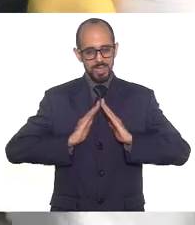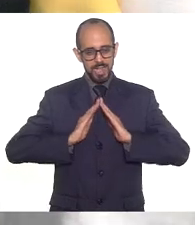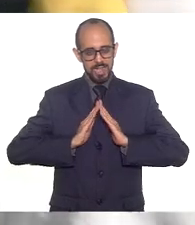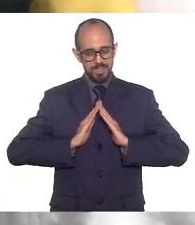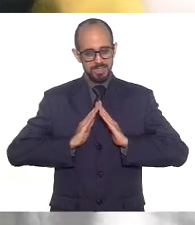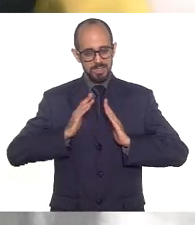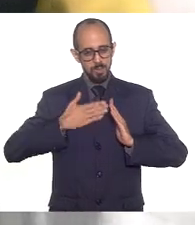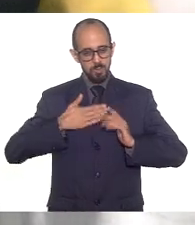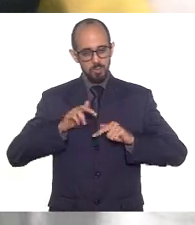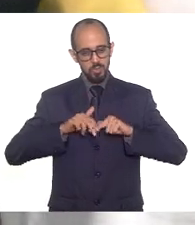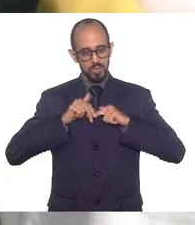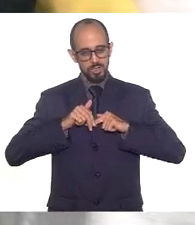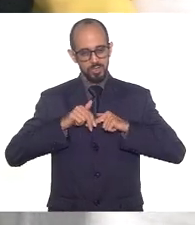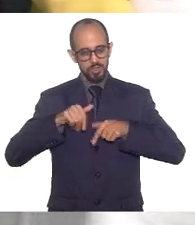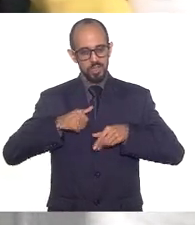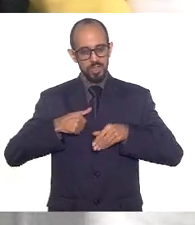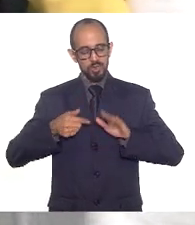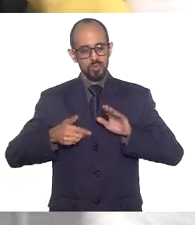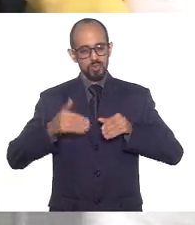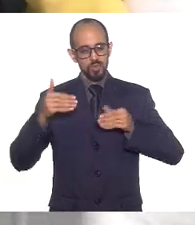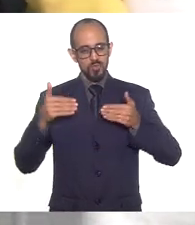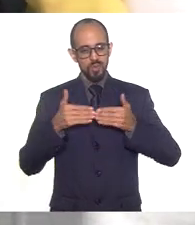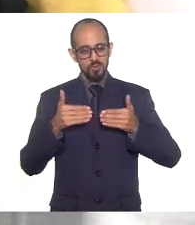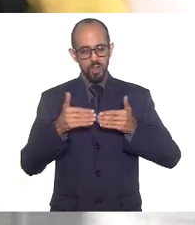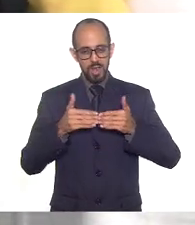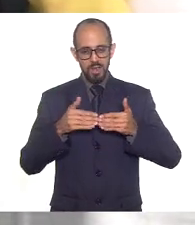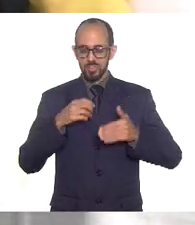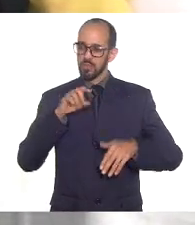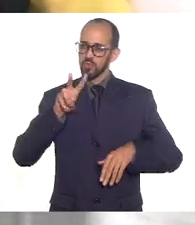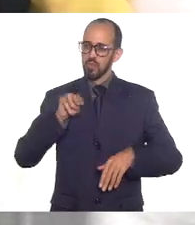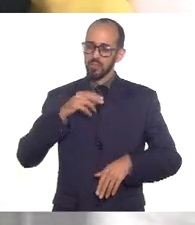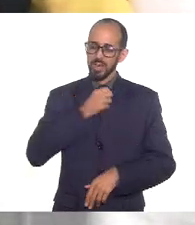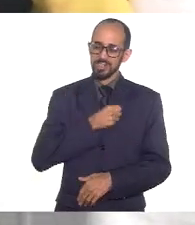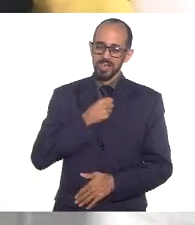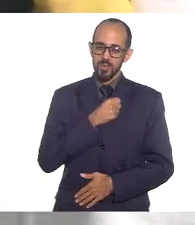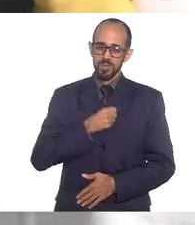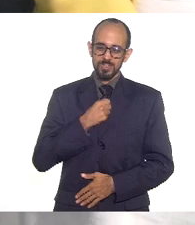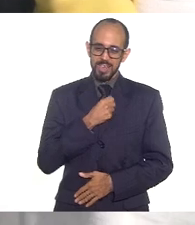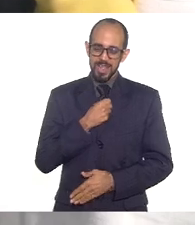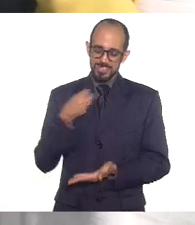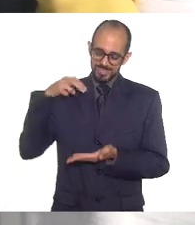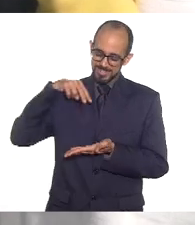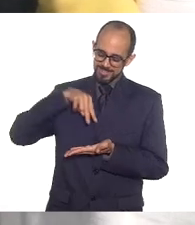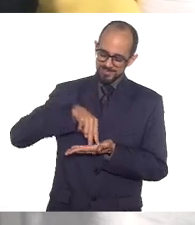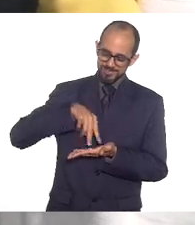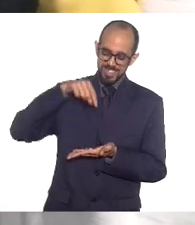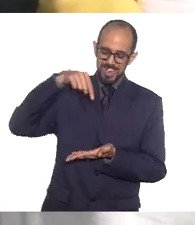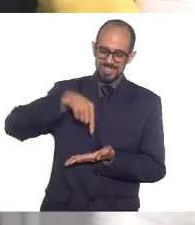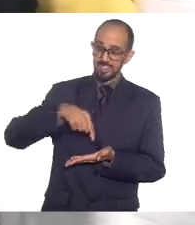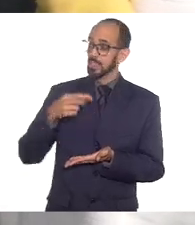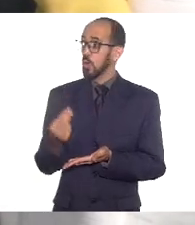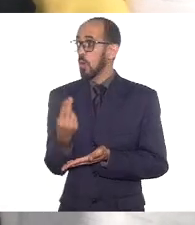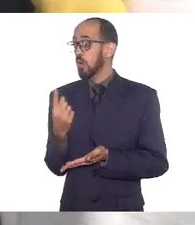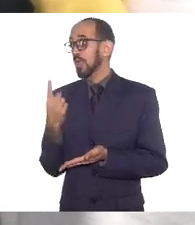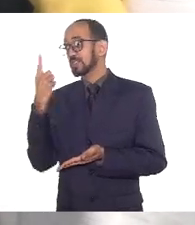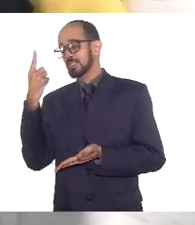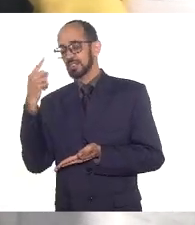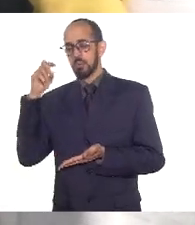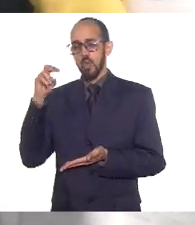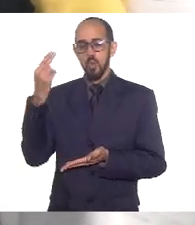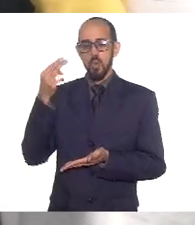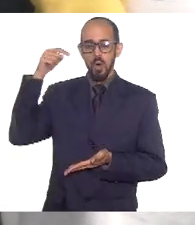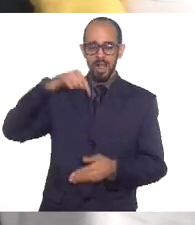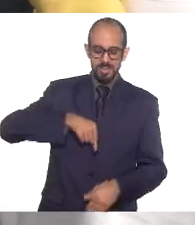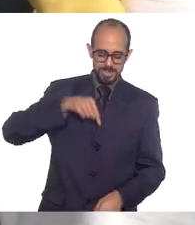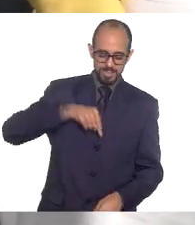favorável e rejeitaram de a saudade que sentirei de ocupar o espaço desse Parlamento seja das galerias ou seja aqui